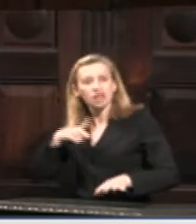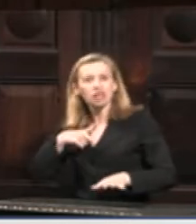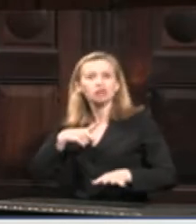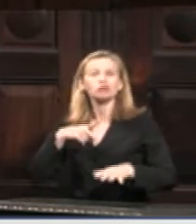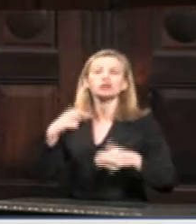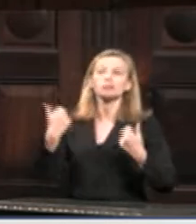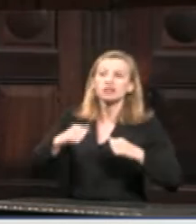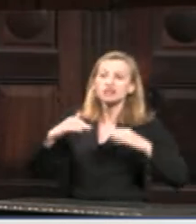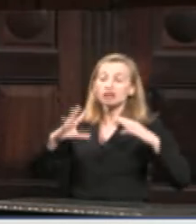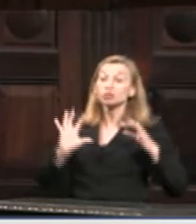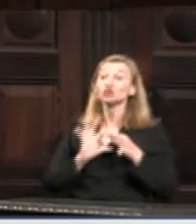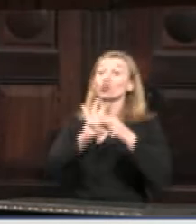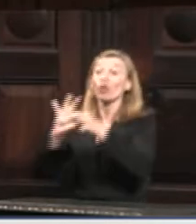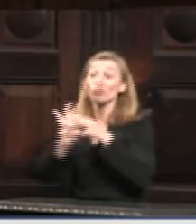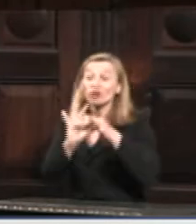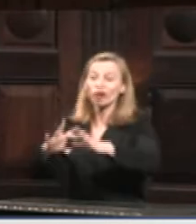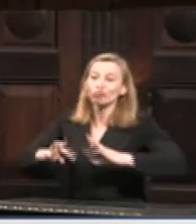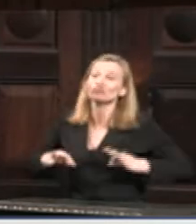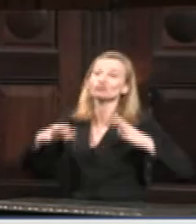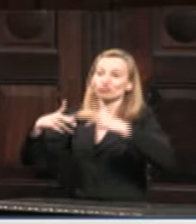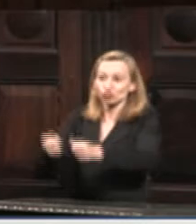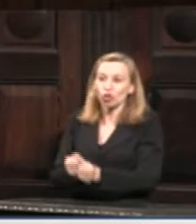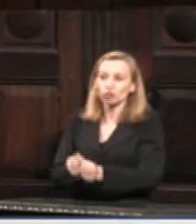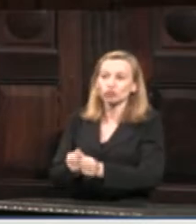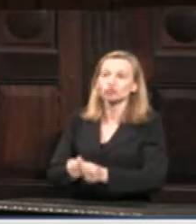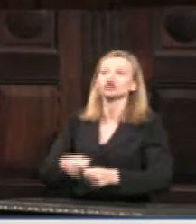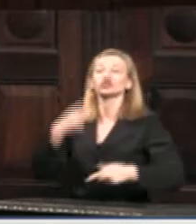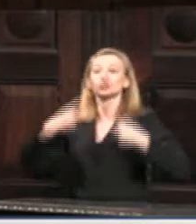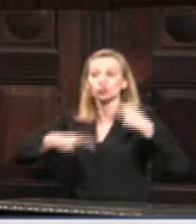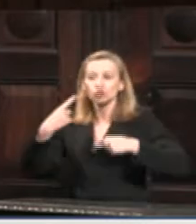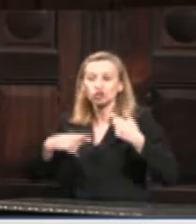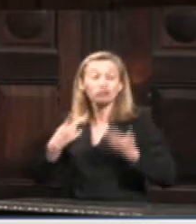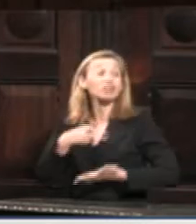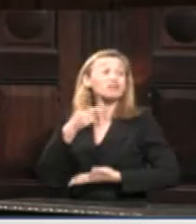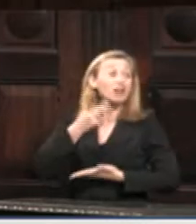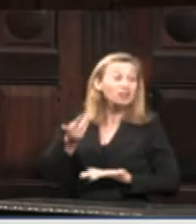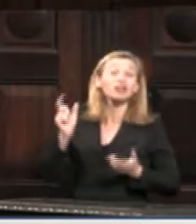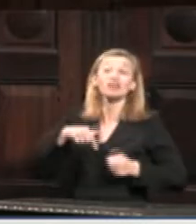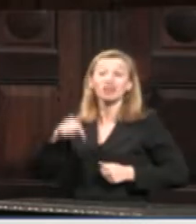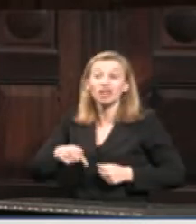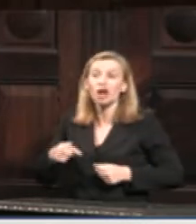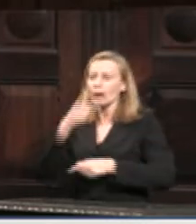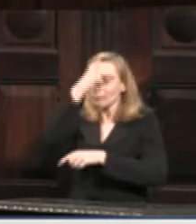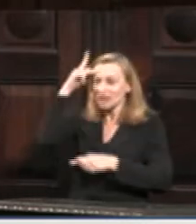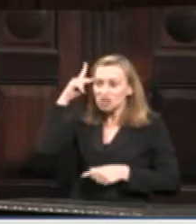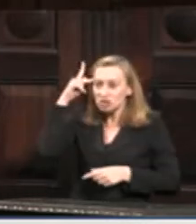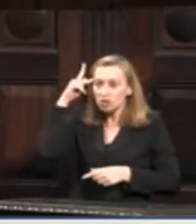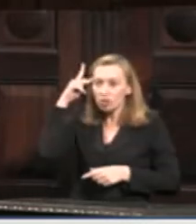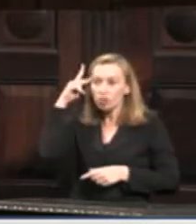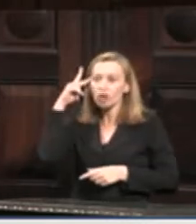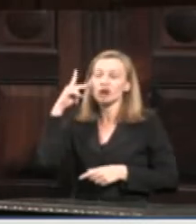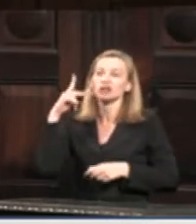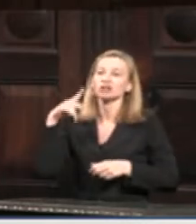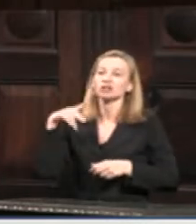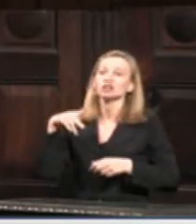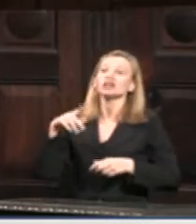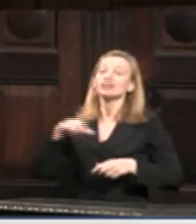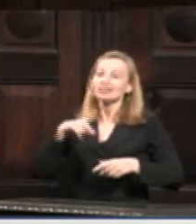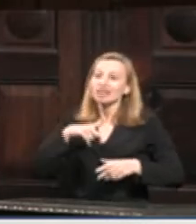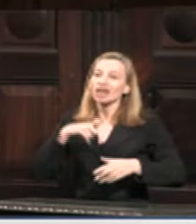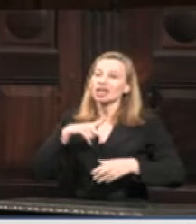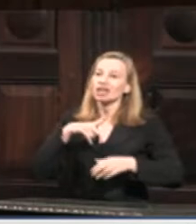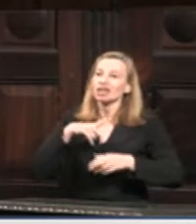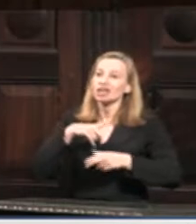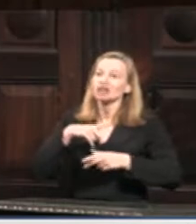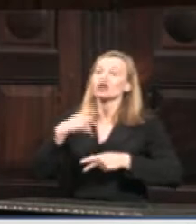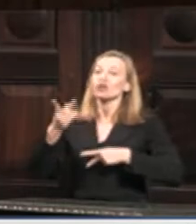sobretudo harmônicos, e quem está aqui discursando é alguém que exercita ao extremo o diálogo,